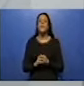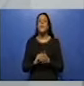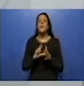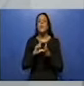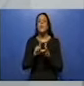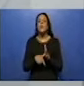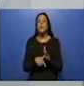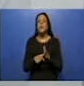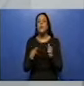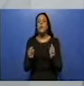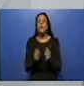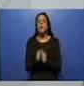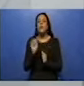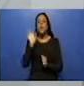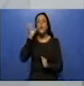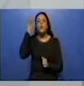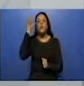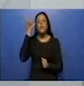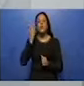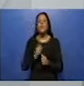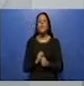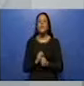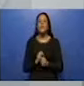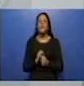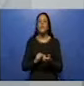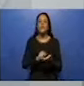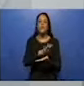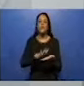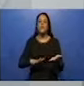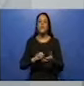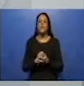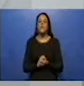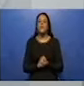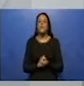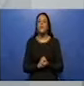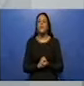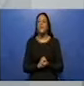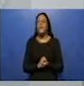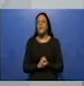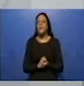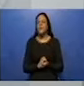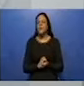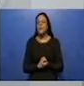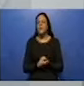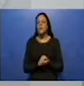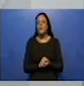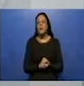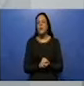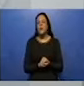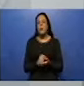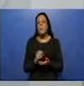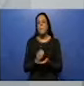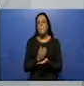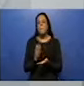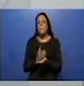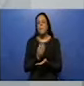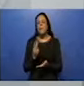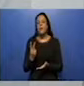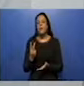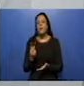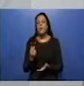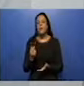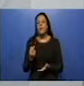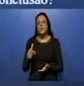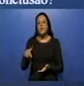resolver juntos esses exercícios. Então vamos fazer a leitura da atividade 2 na página 207.